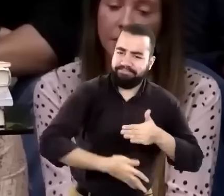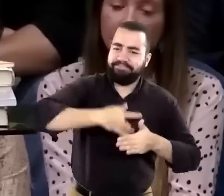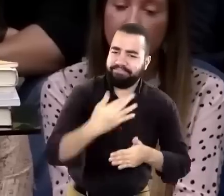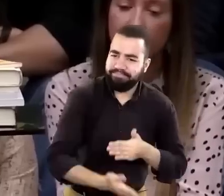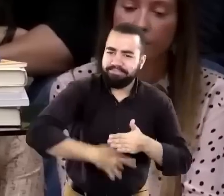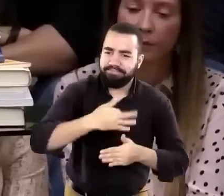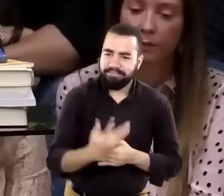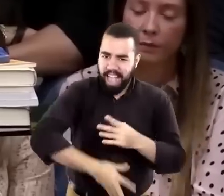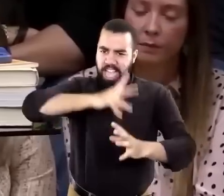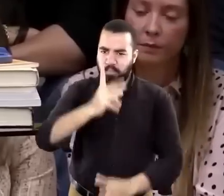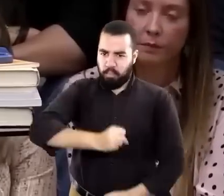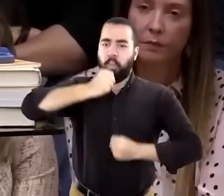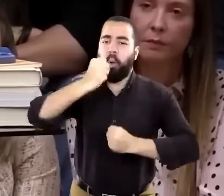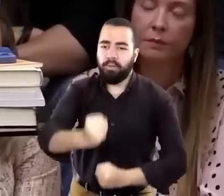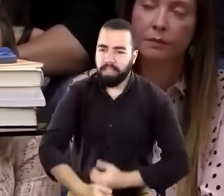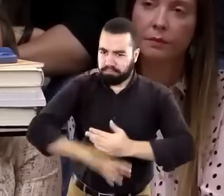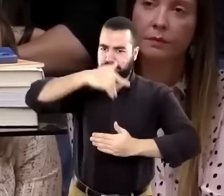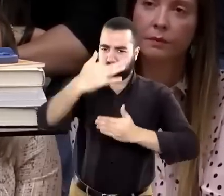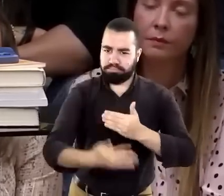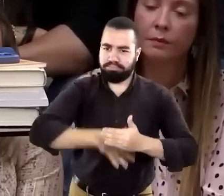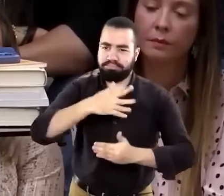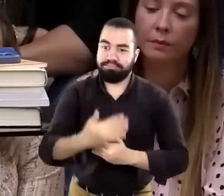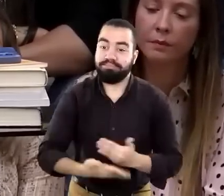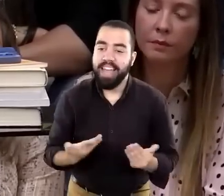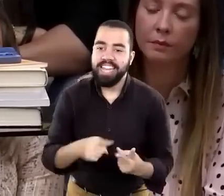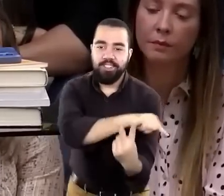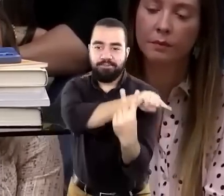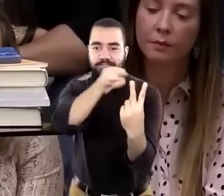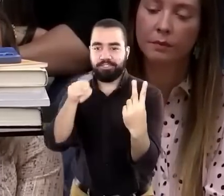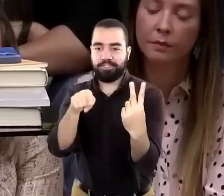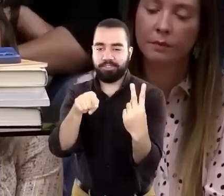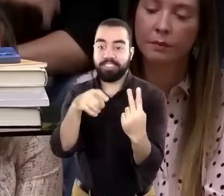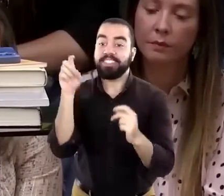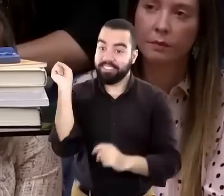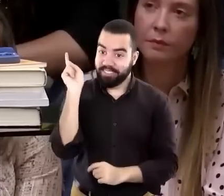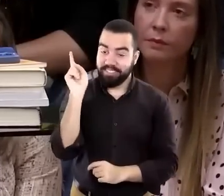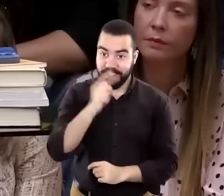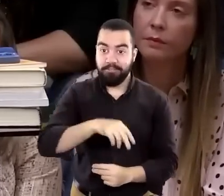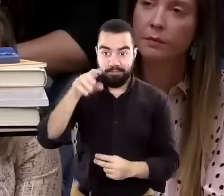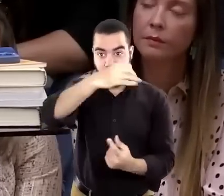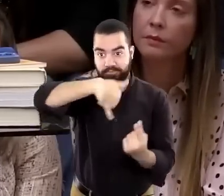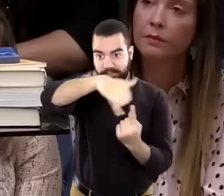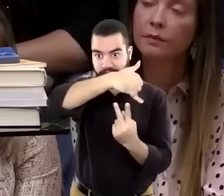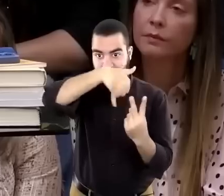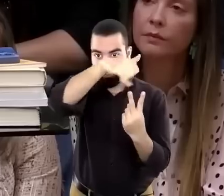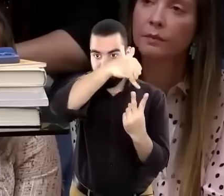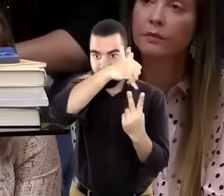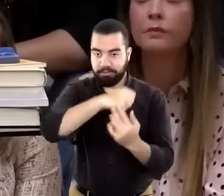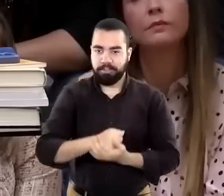De certa forma, esses dois homens são os filhos do óleo, são os filhos da unção. Mas o que eles representam para nós hoje?